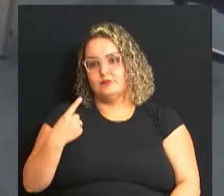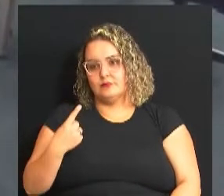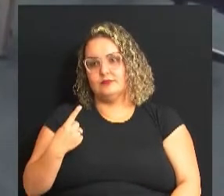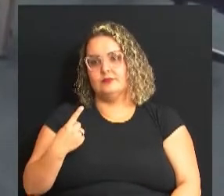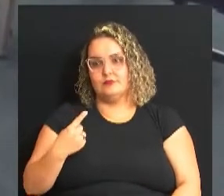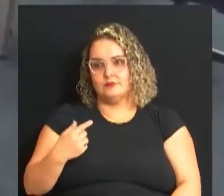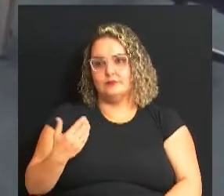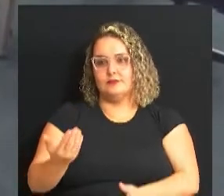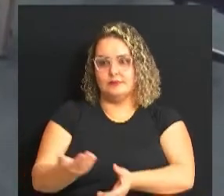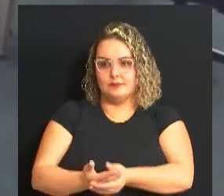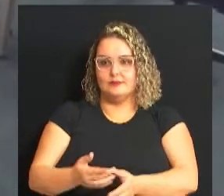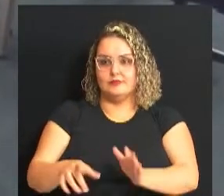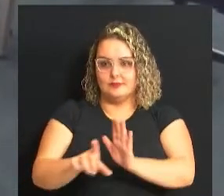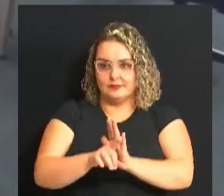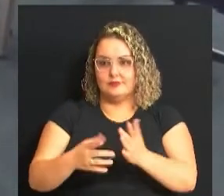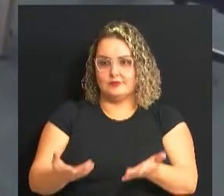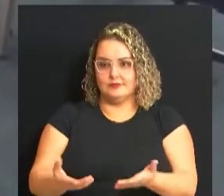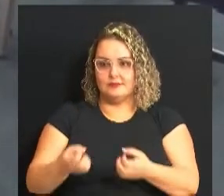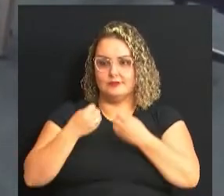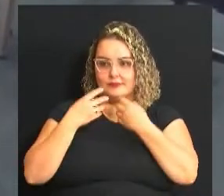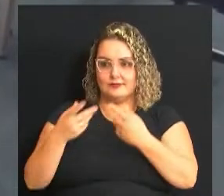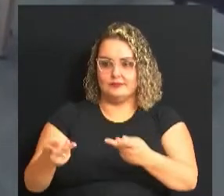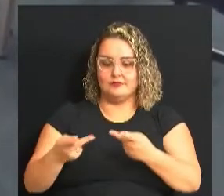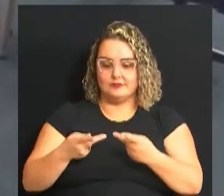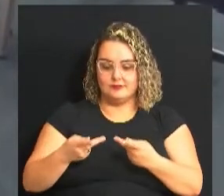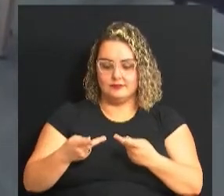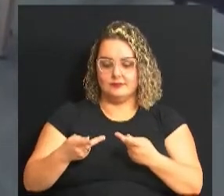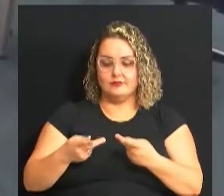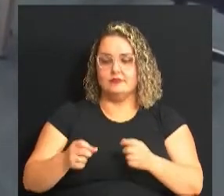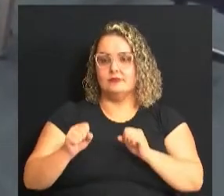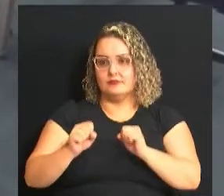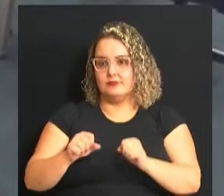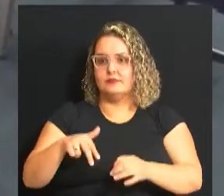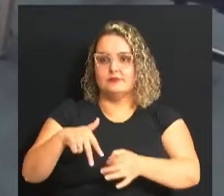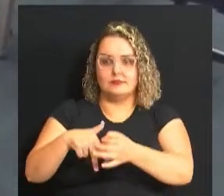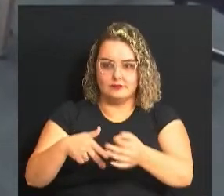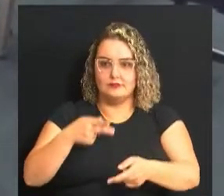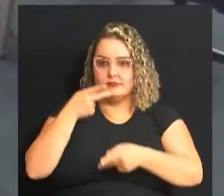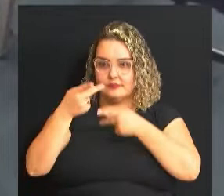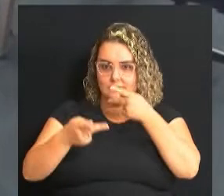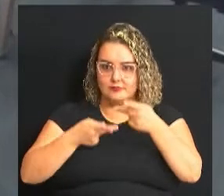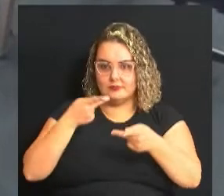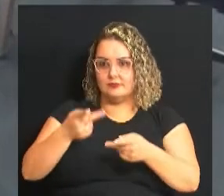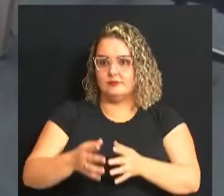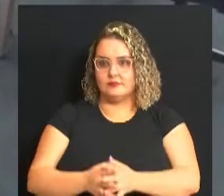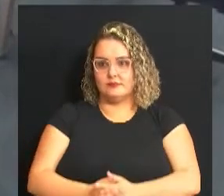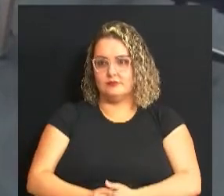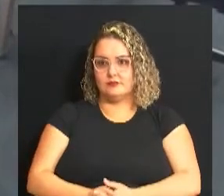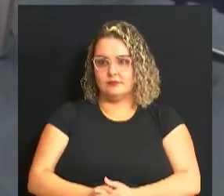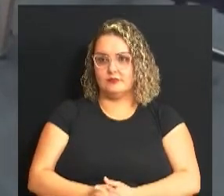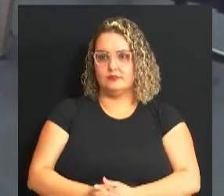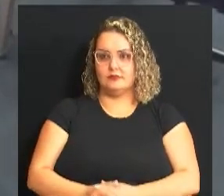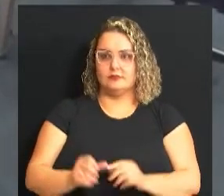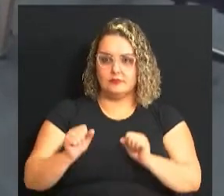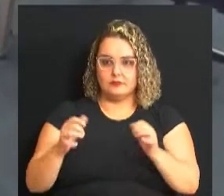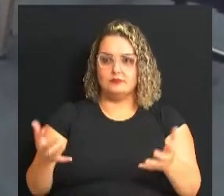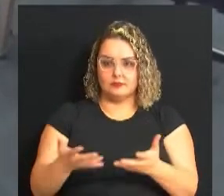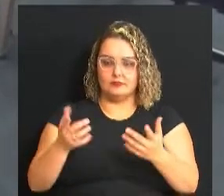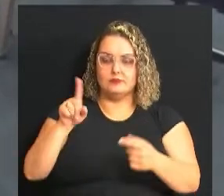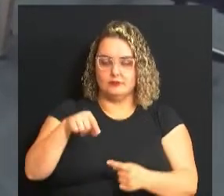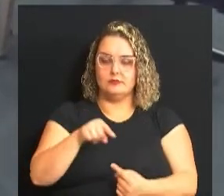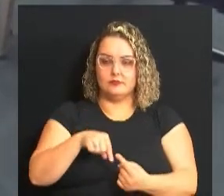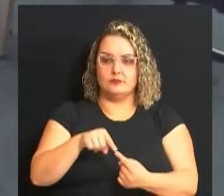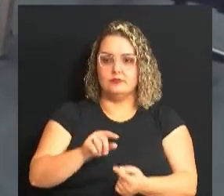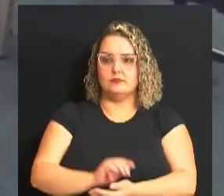legal. Mas seja muito bem-vinda. Pode colocar a sua visão e se nós pudermos contribuir, é esse o objetivo.